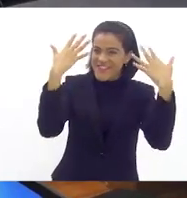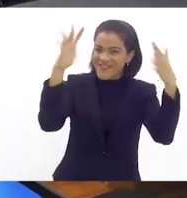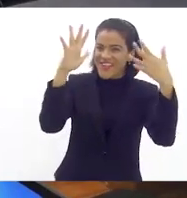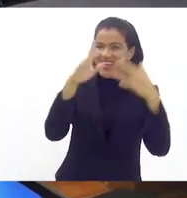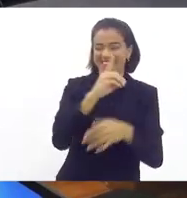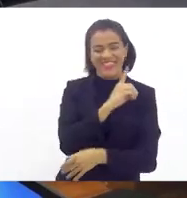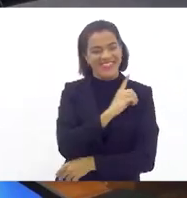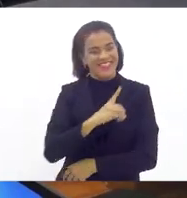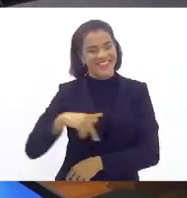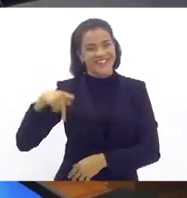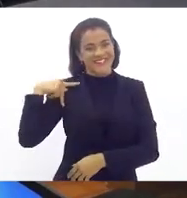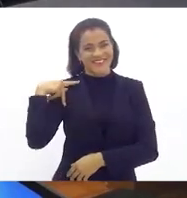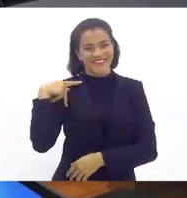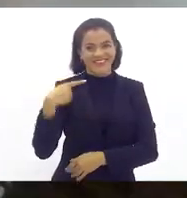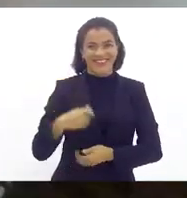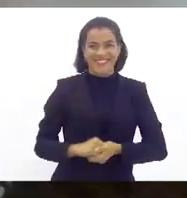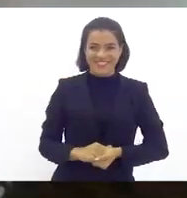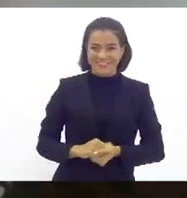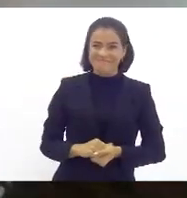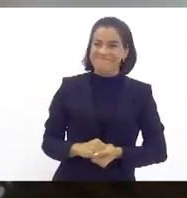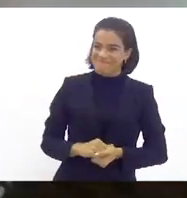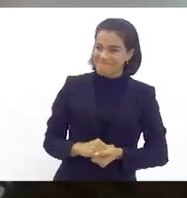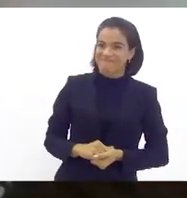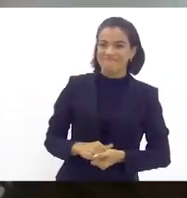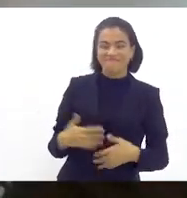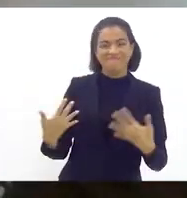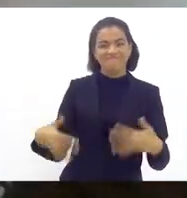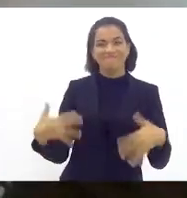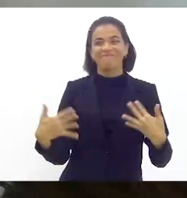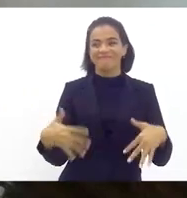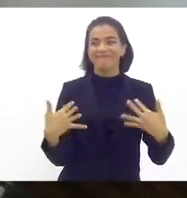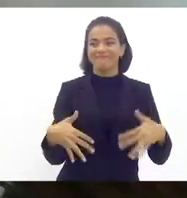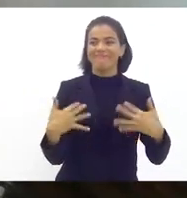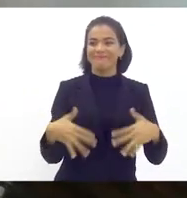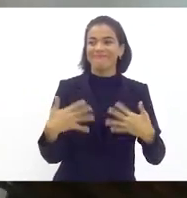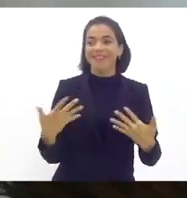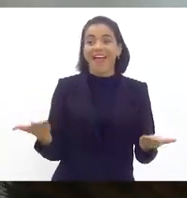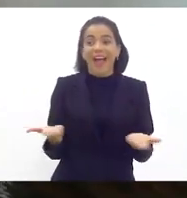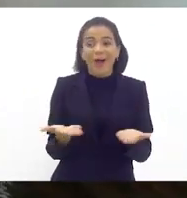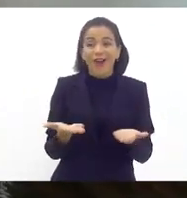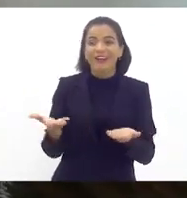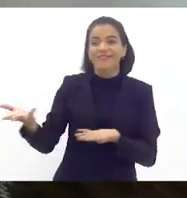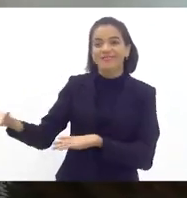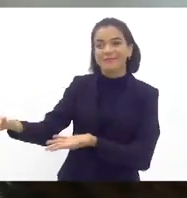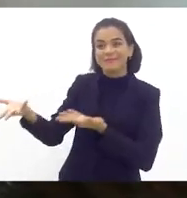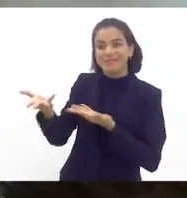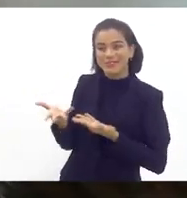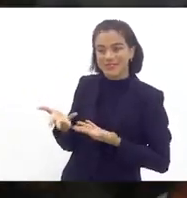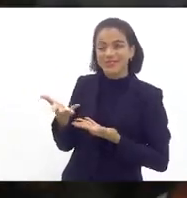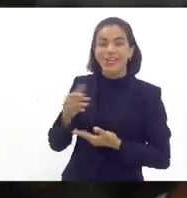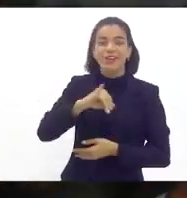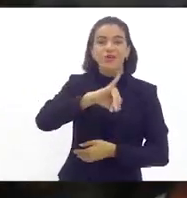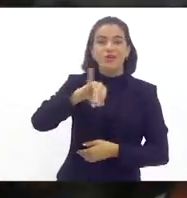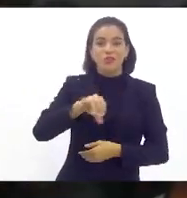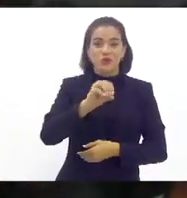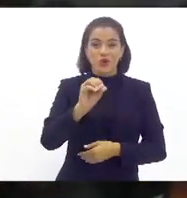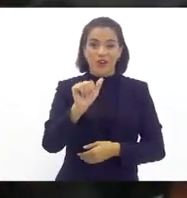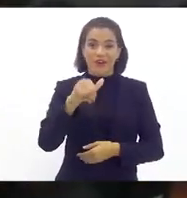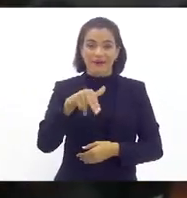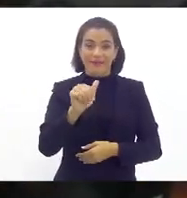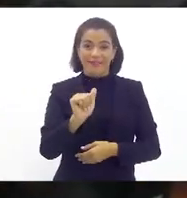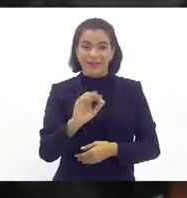Obrigada. Josemar. Um salve. Vamos chamar agora a Joana Tânia